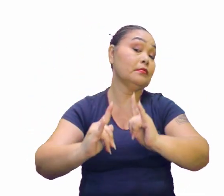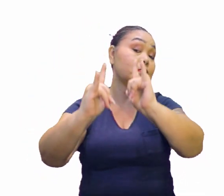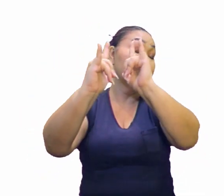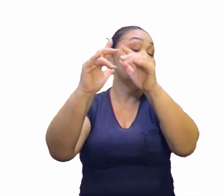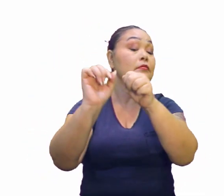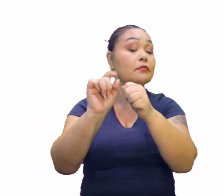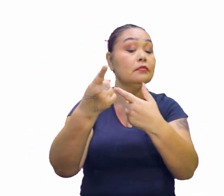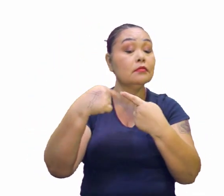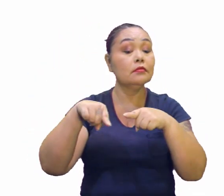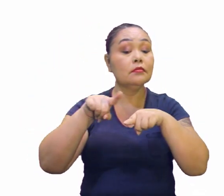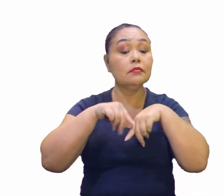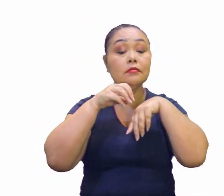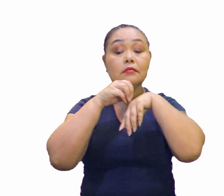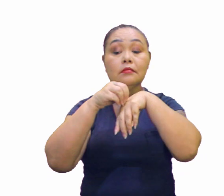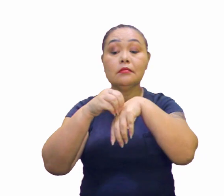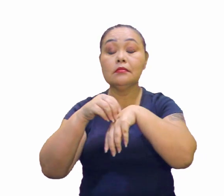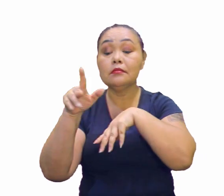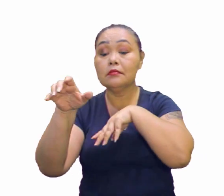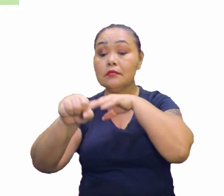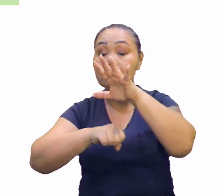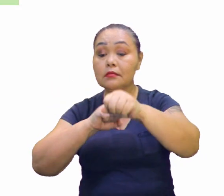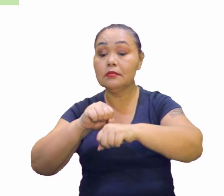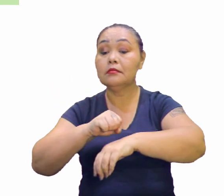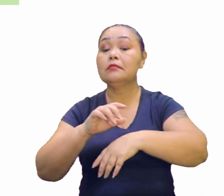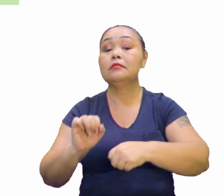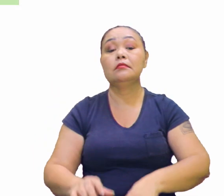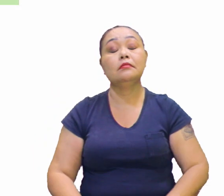a questão do turismo predatório.